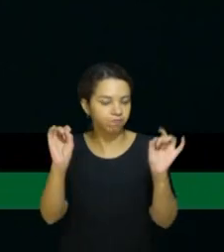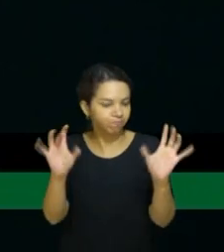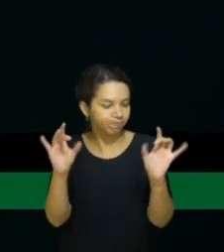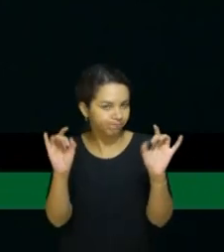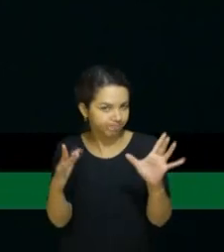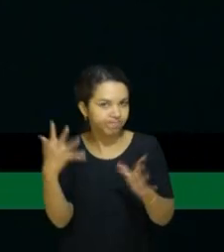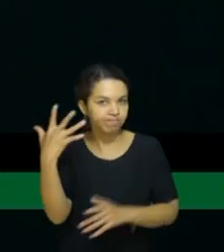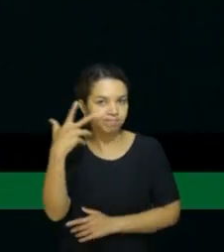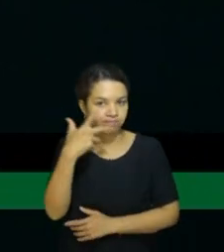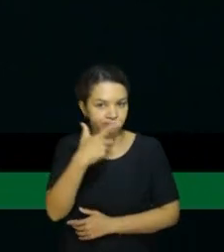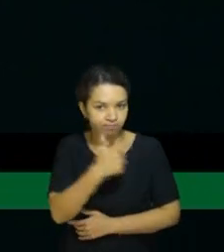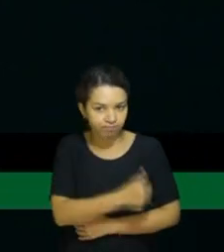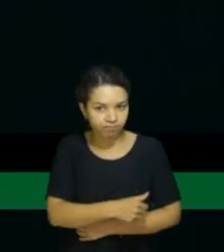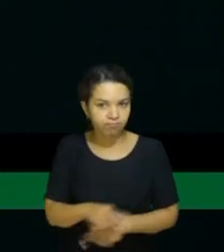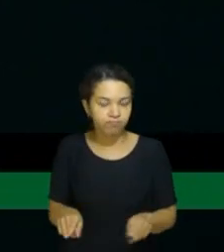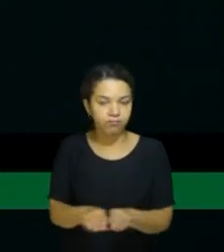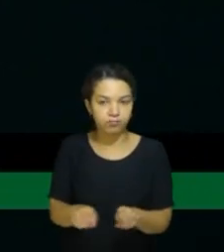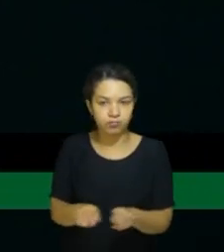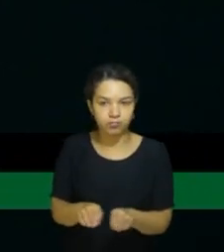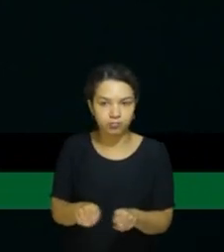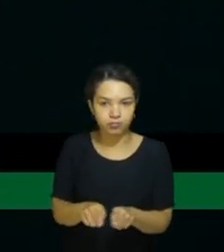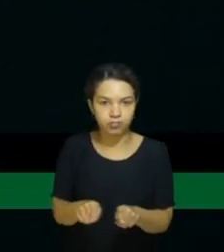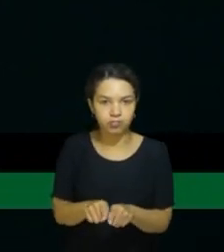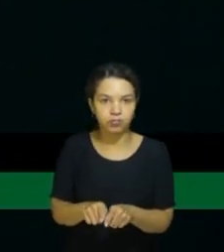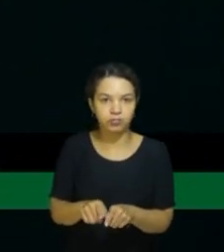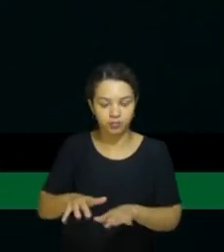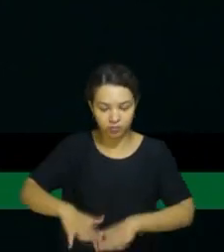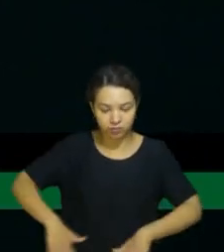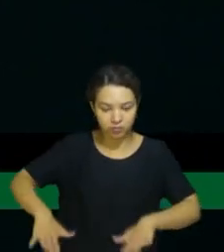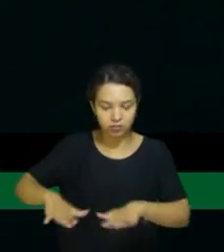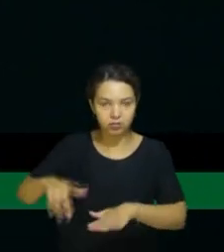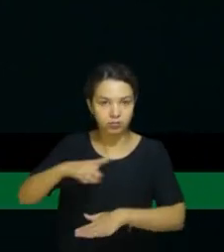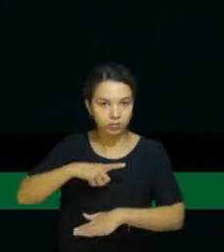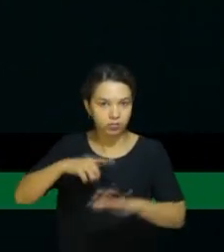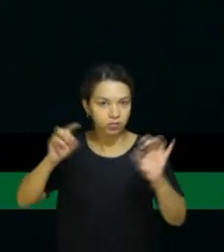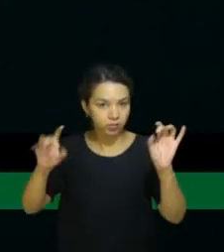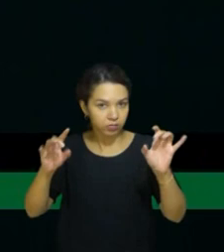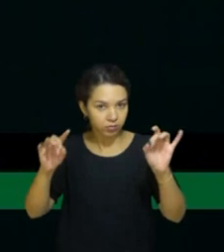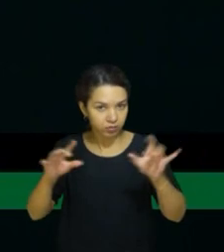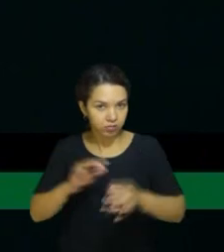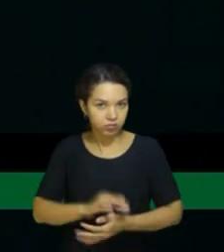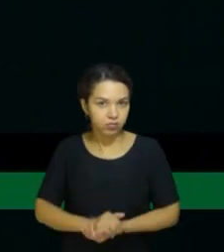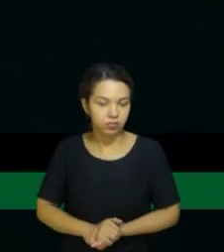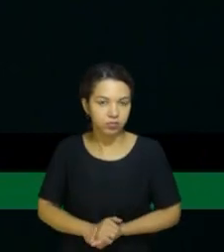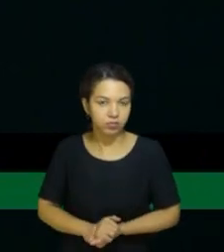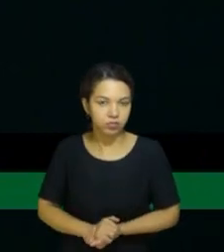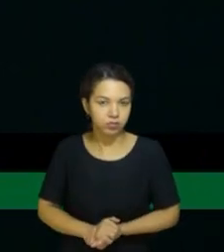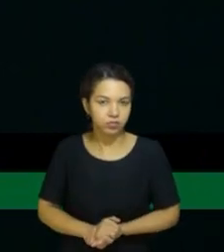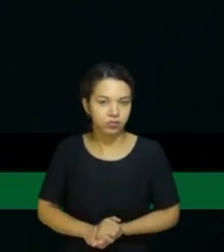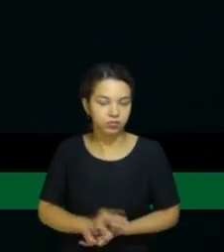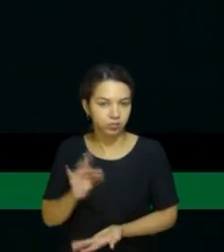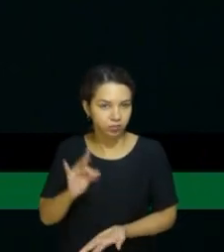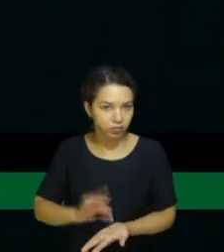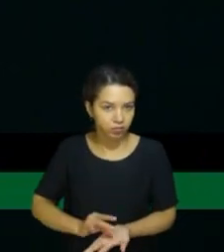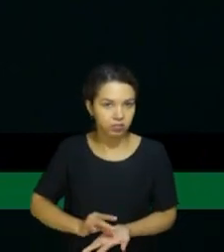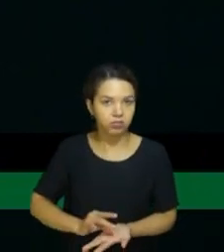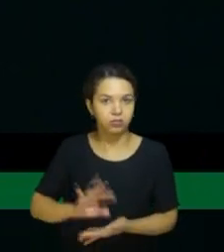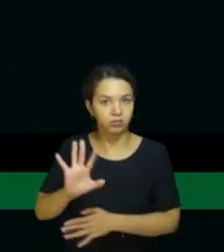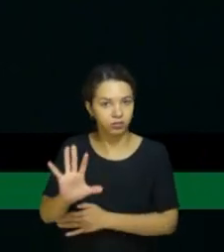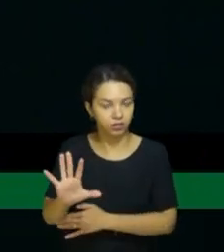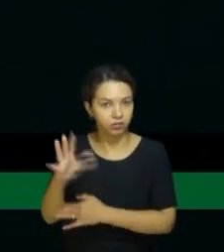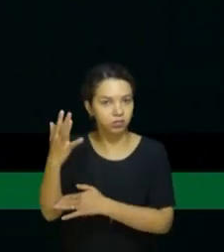iniciativa a oportunidade que a nossa região tem de falar da sua realidade dos seus desafios